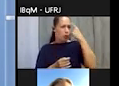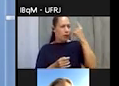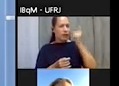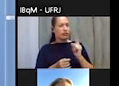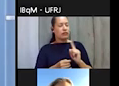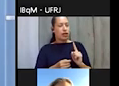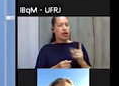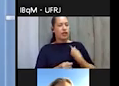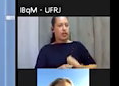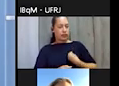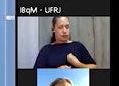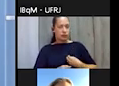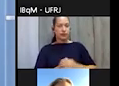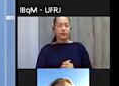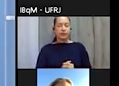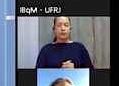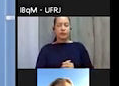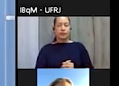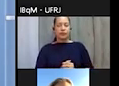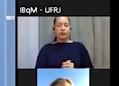grupo no Brasil. E